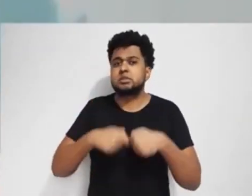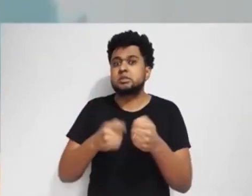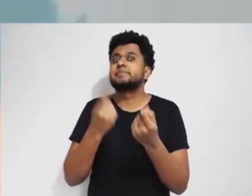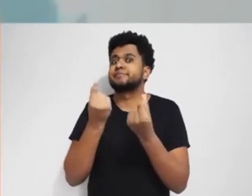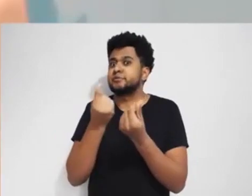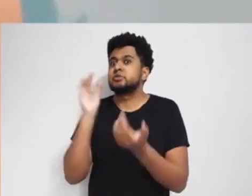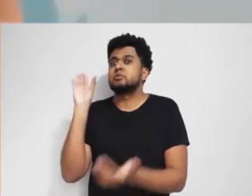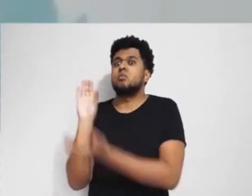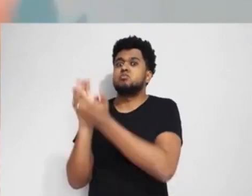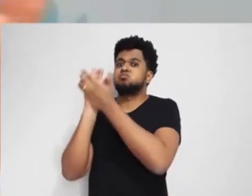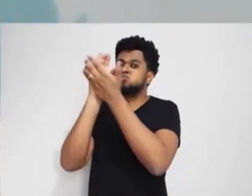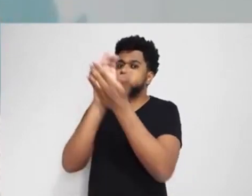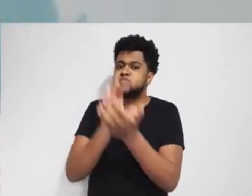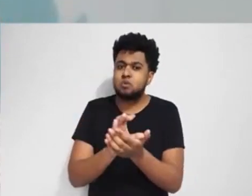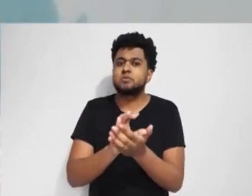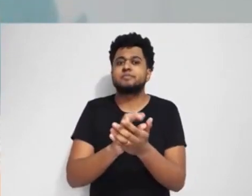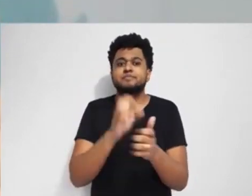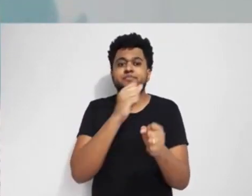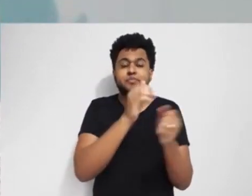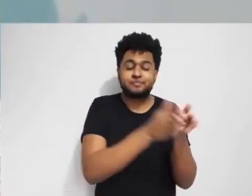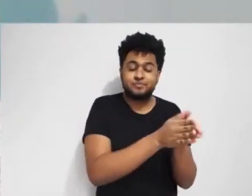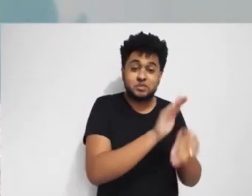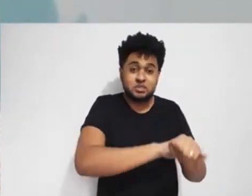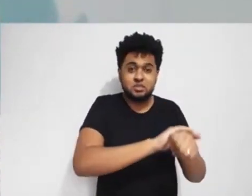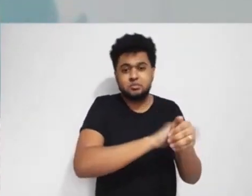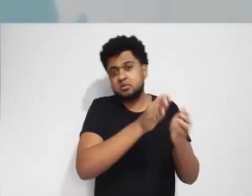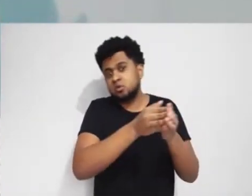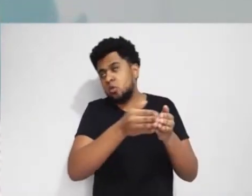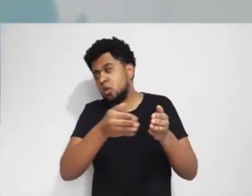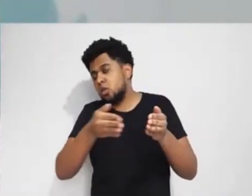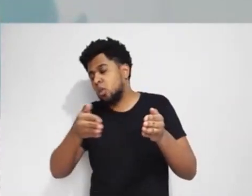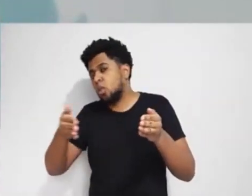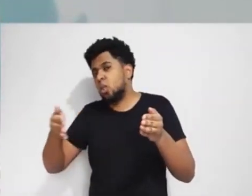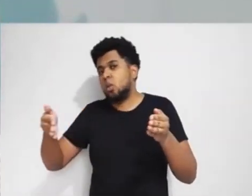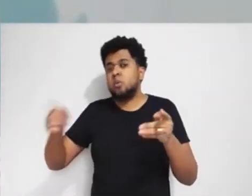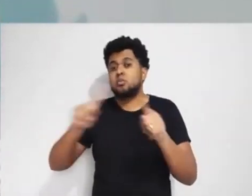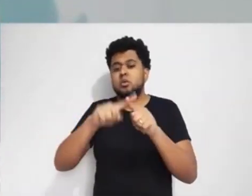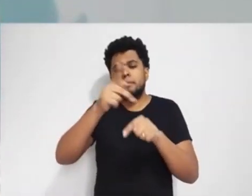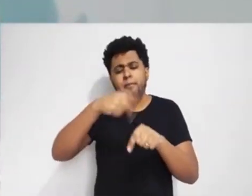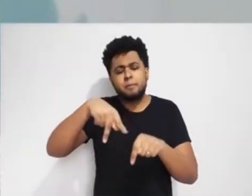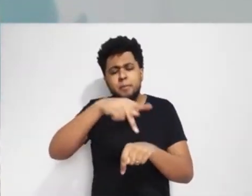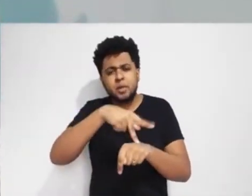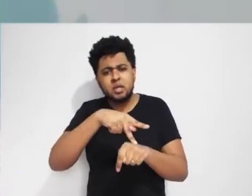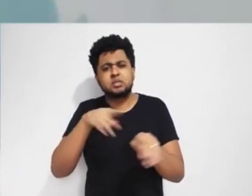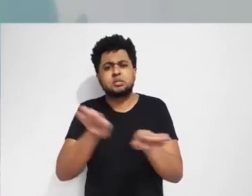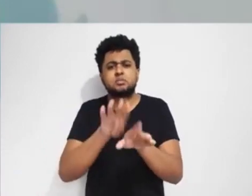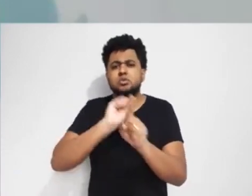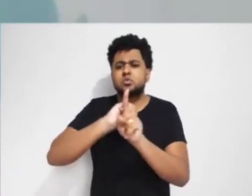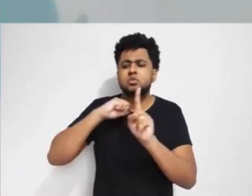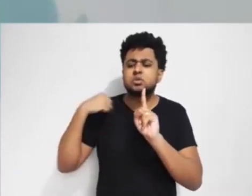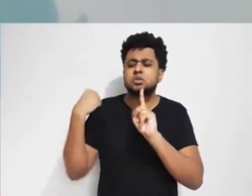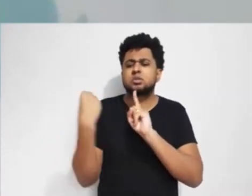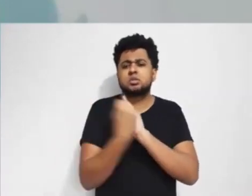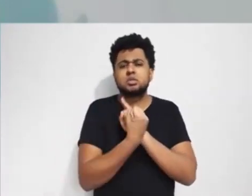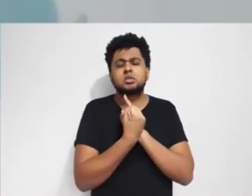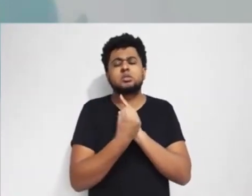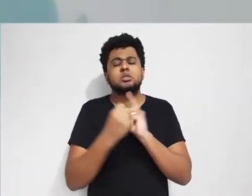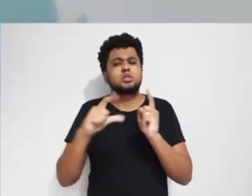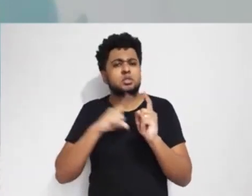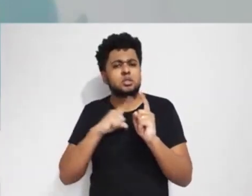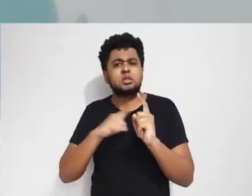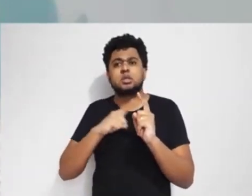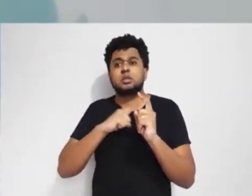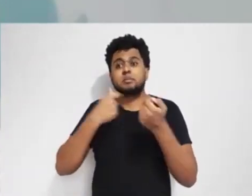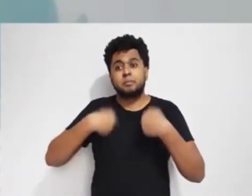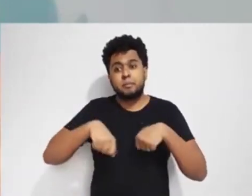longo prazo, para que o país e a sociedade conte com bons profissionais